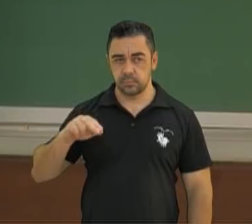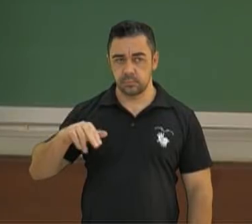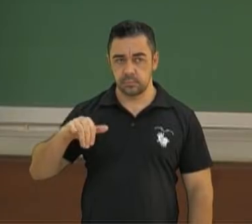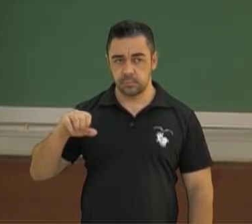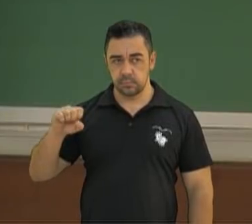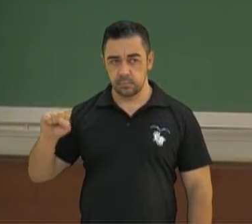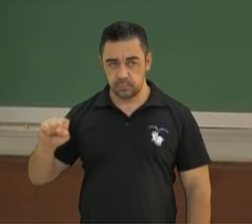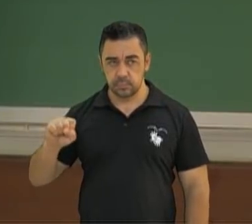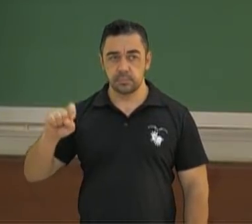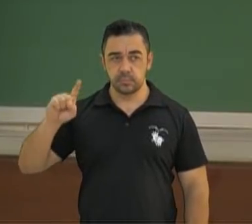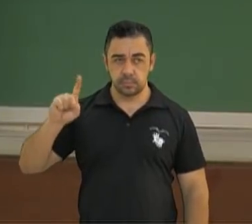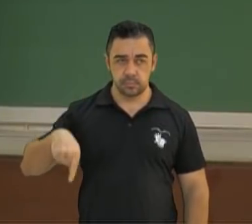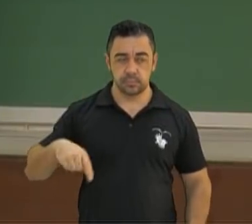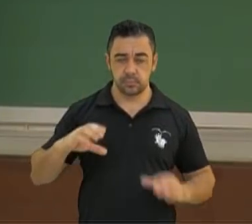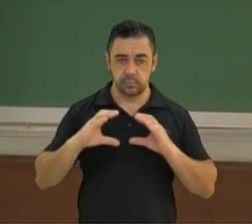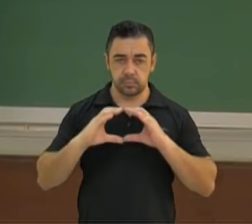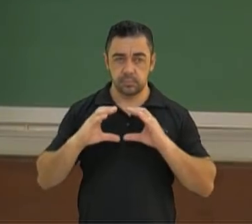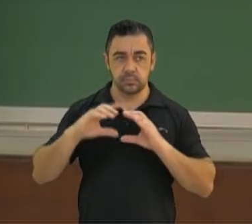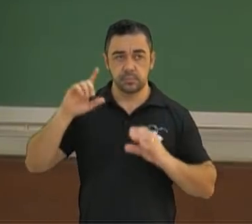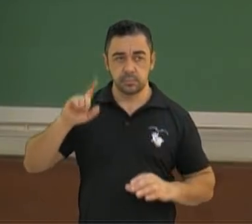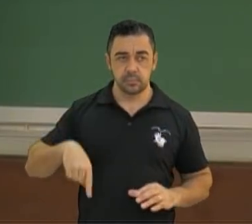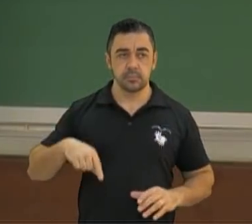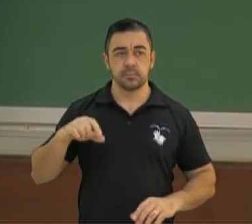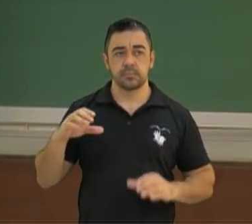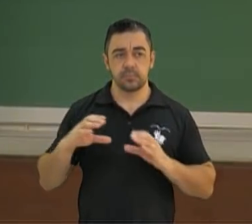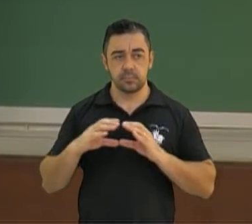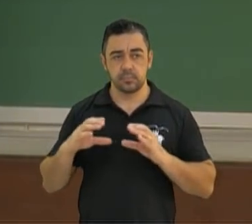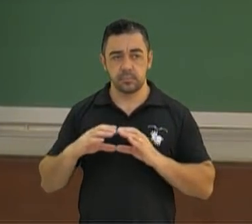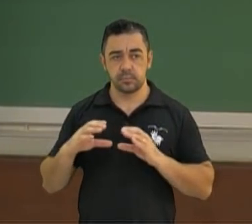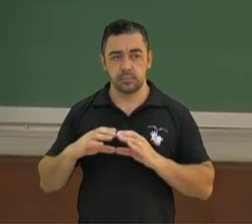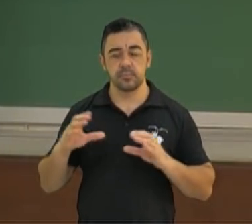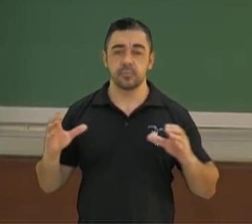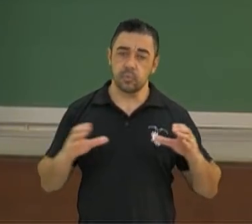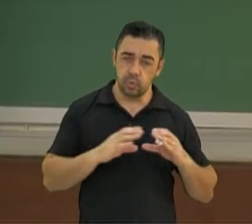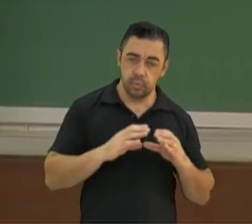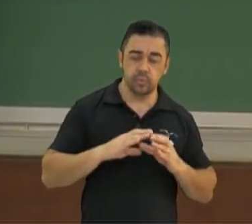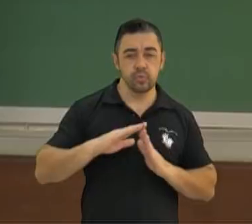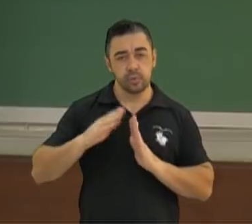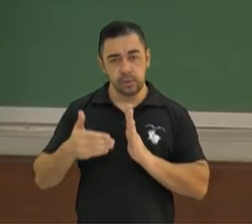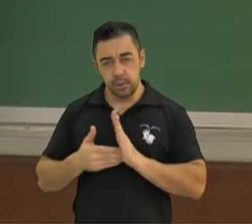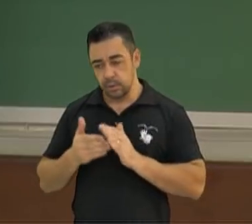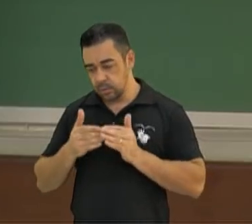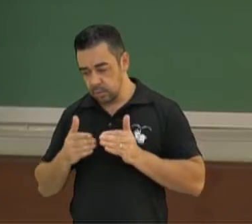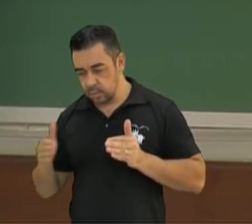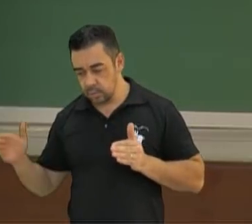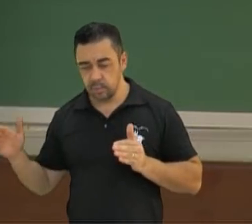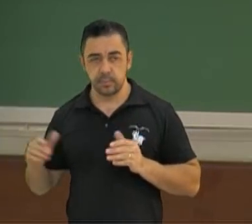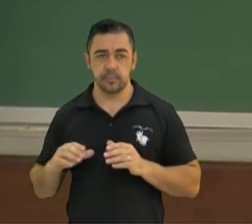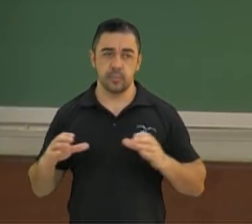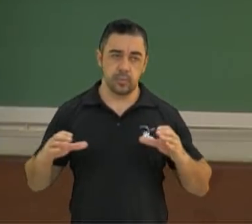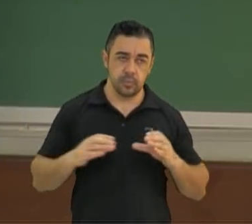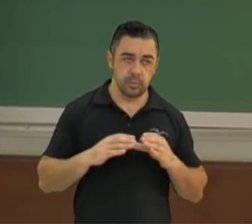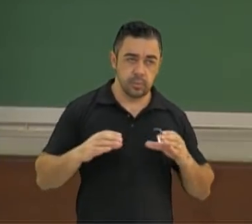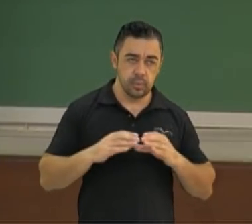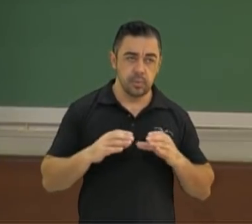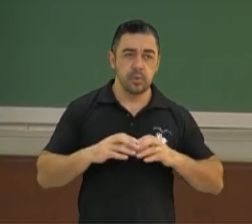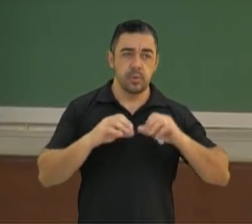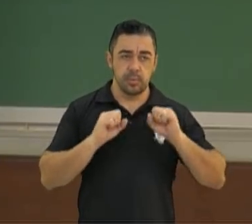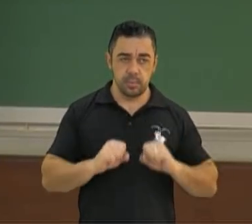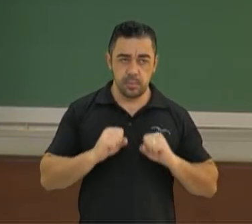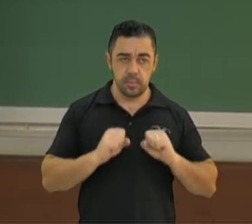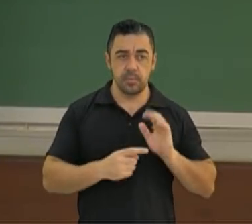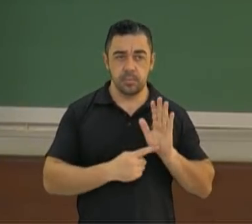números racionais, ele é formado pelo conjunto dos números inteiros e os números que podem